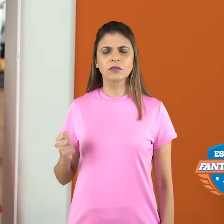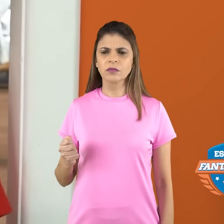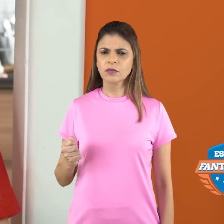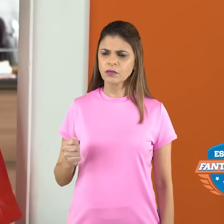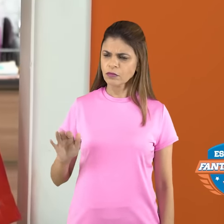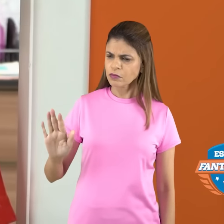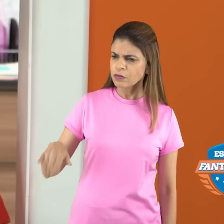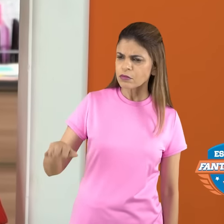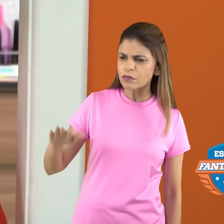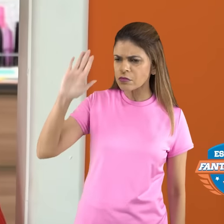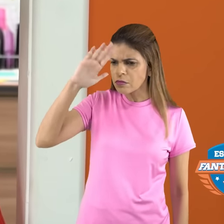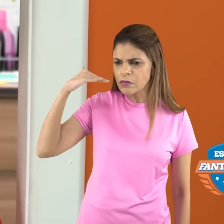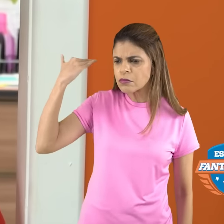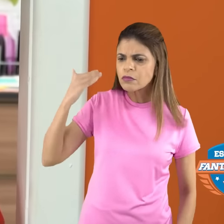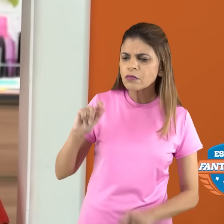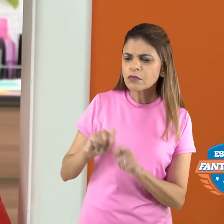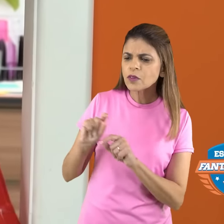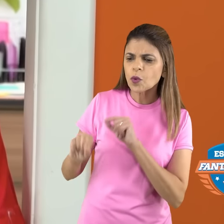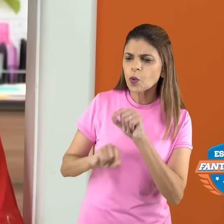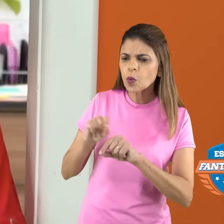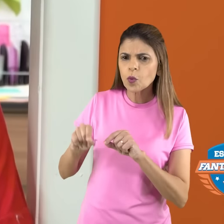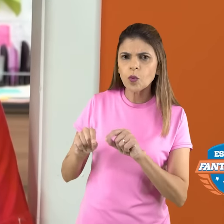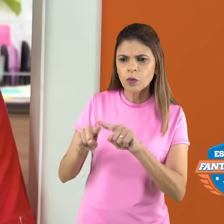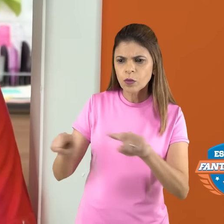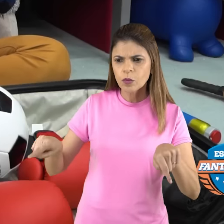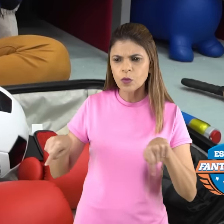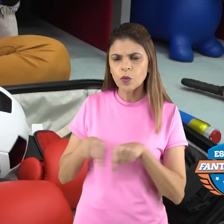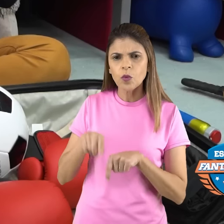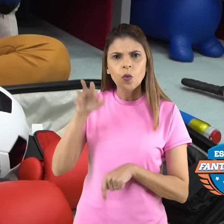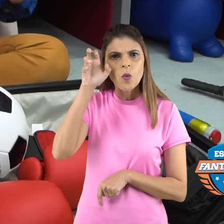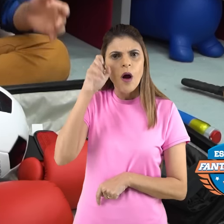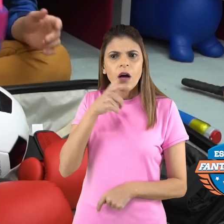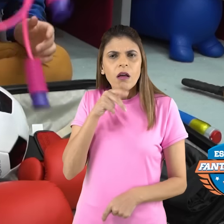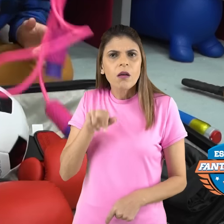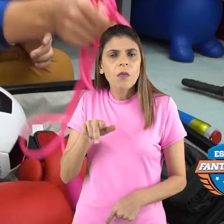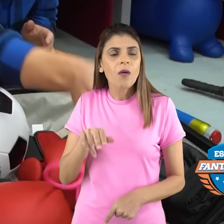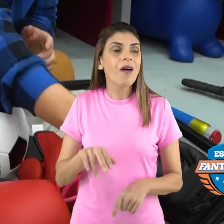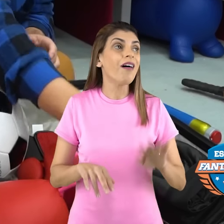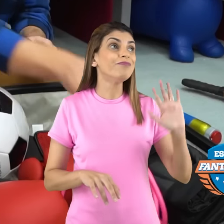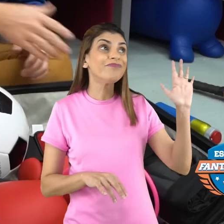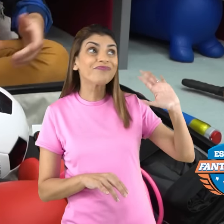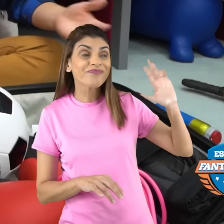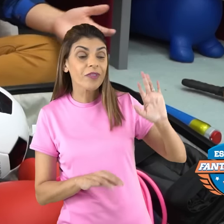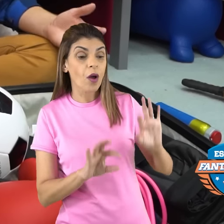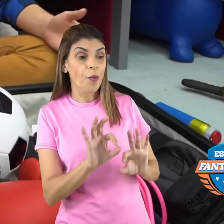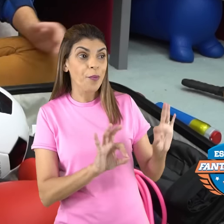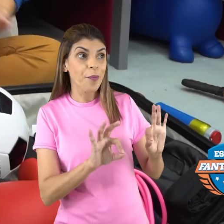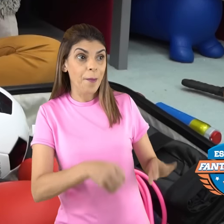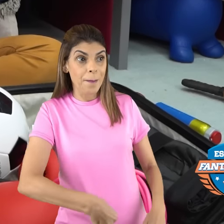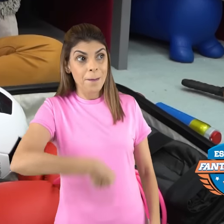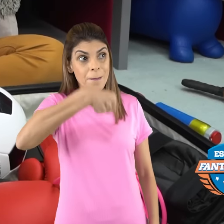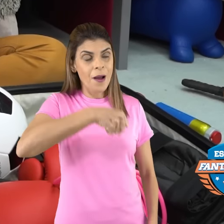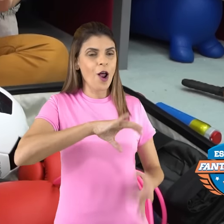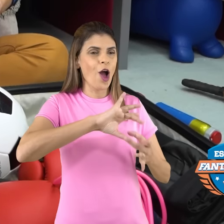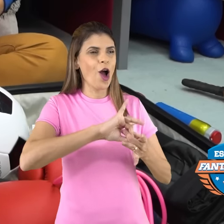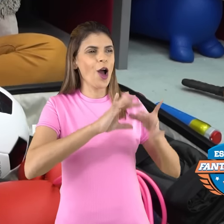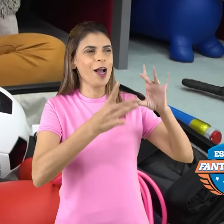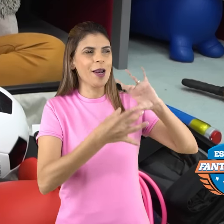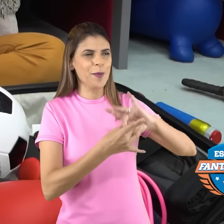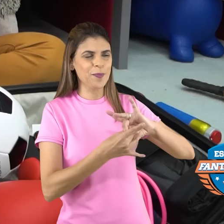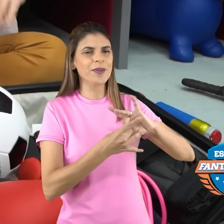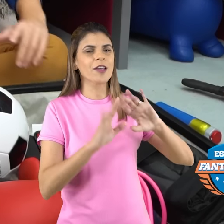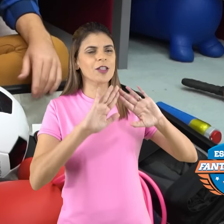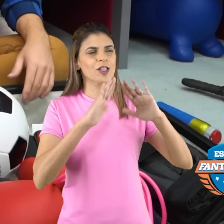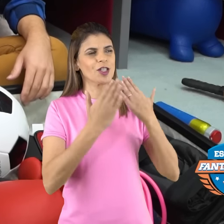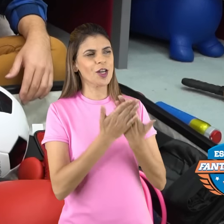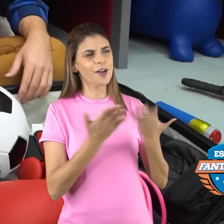Ei, Daniel, o que você tá fazendo aqui no quarto do meu irmão? Ah, oi, Gi. Eu tô arrumando a minha mala pras Olimpíadas Sinistras da